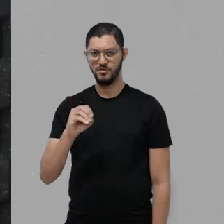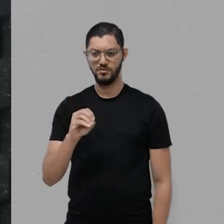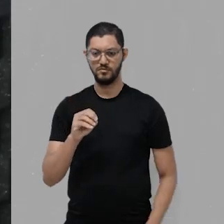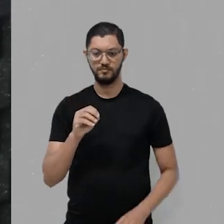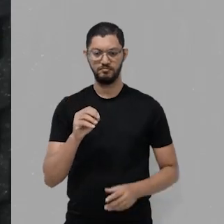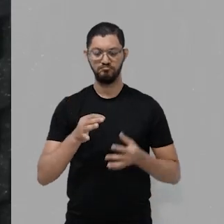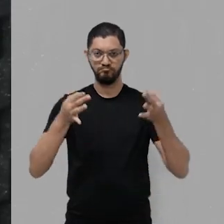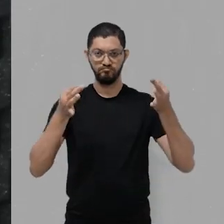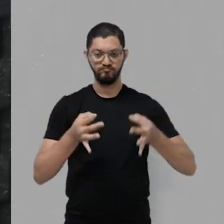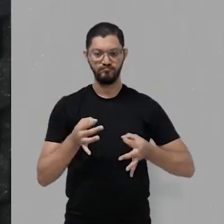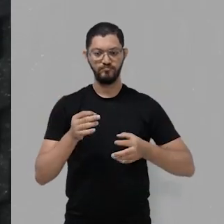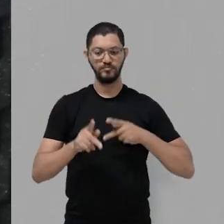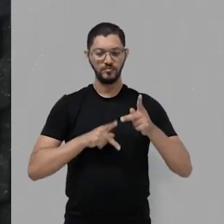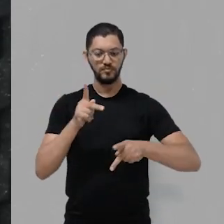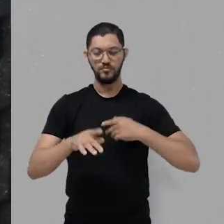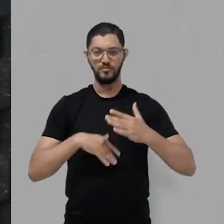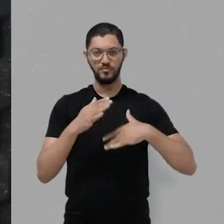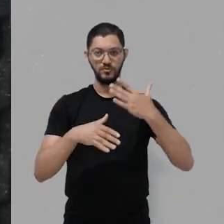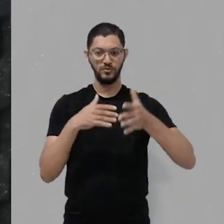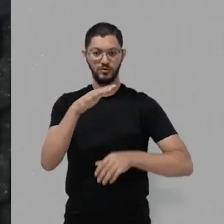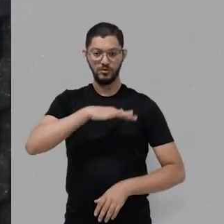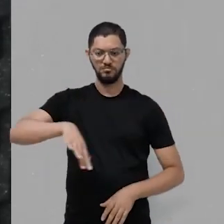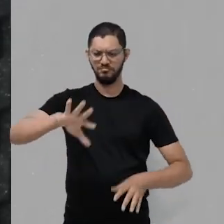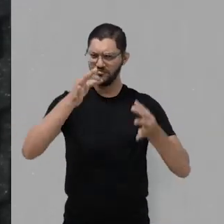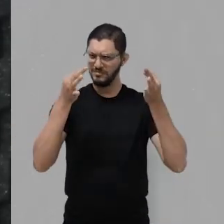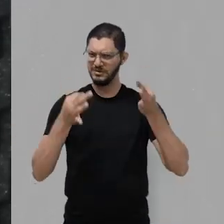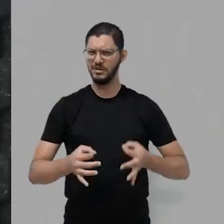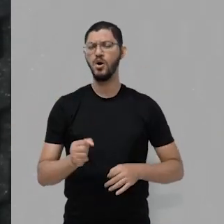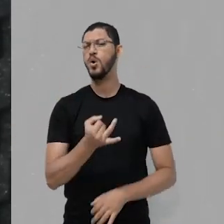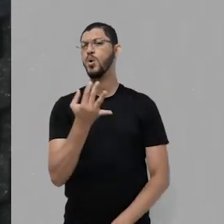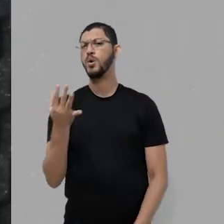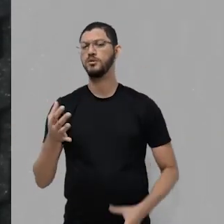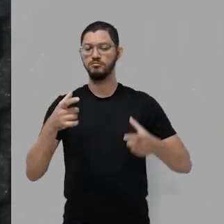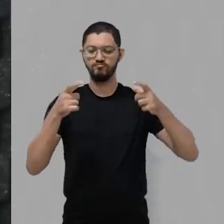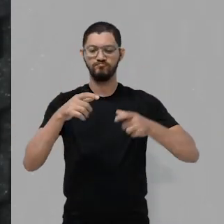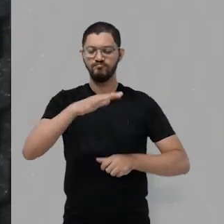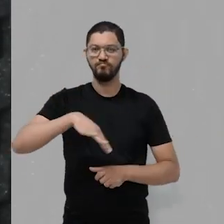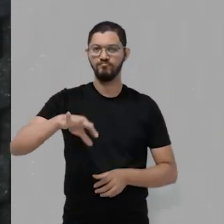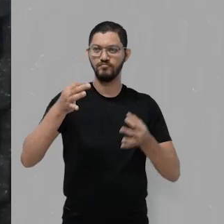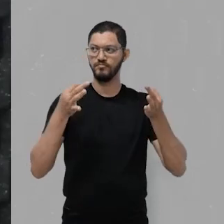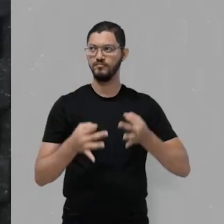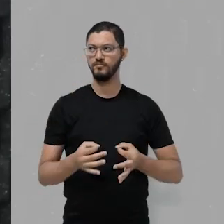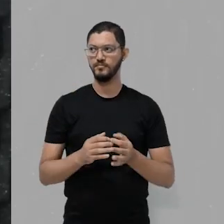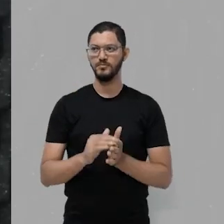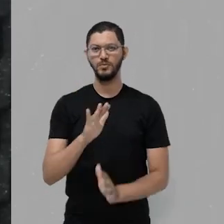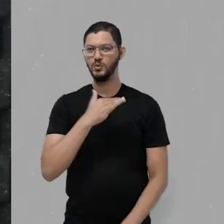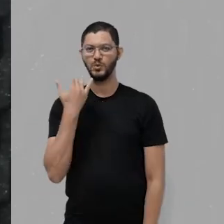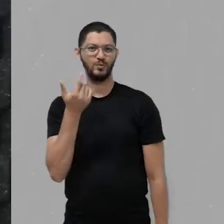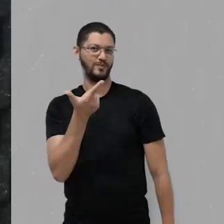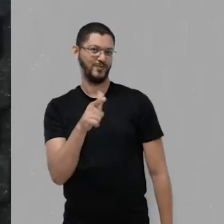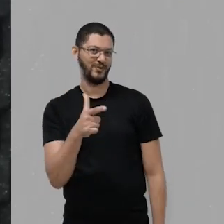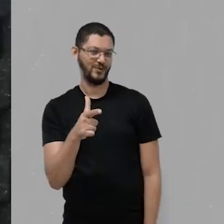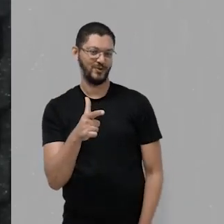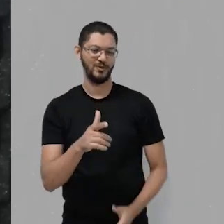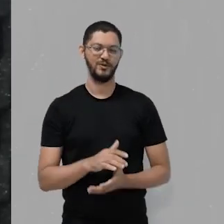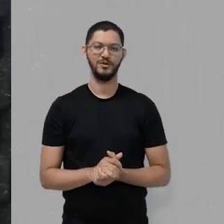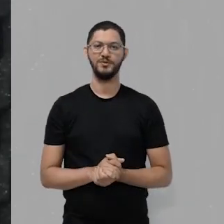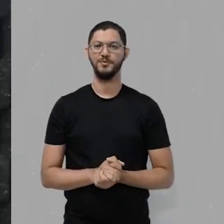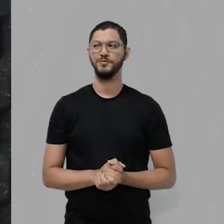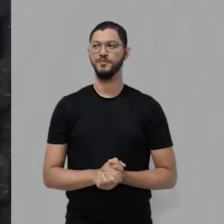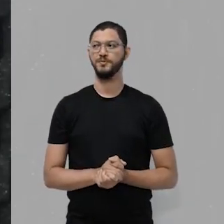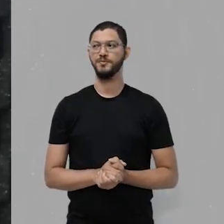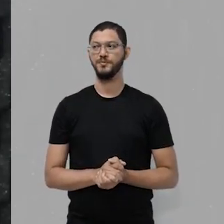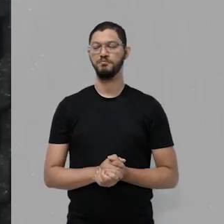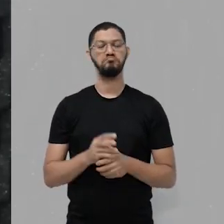de crescer nas condições ideais. E quais seriam essas condições ideais? A não morte dos indivíduos dessas